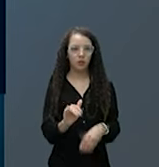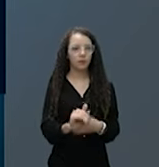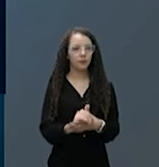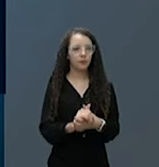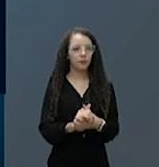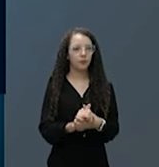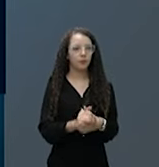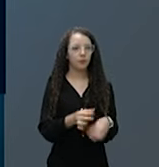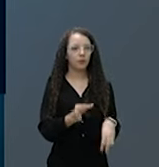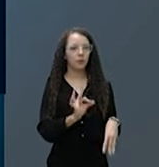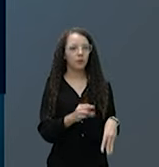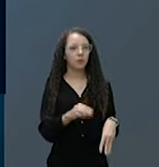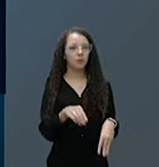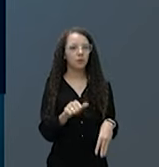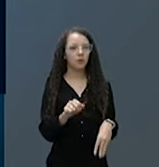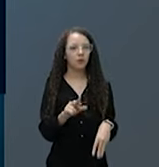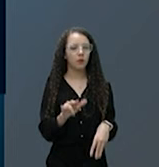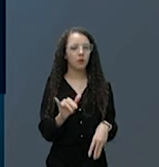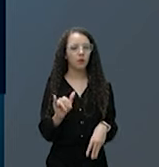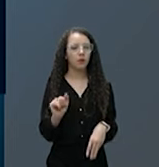Isabel?